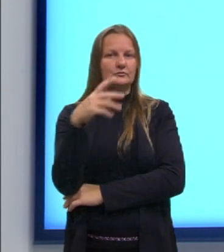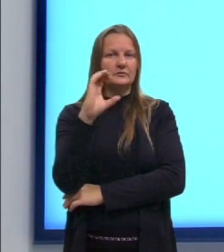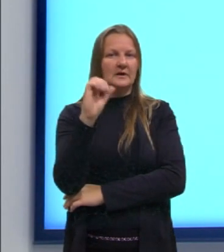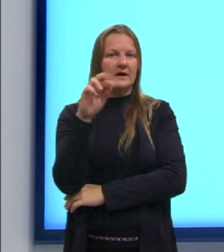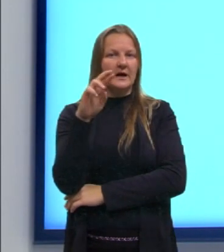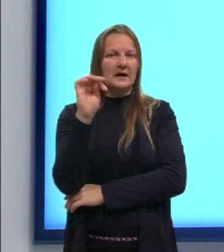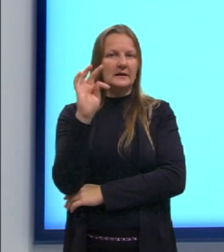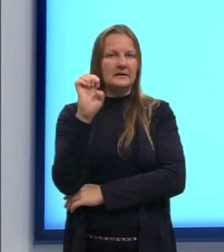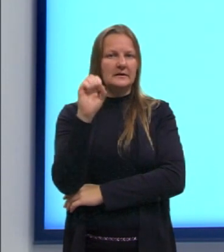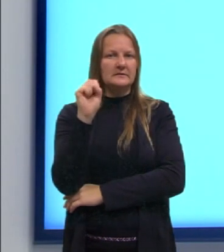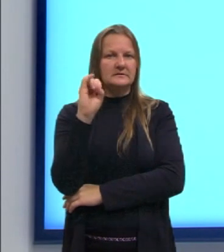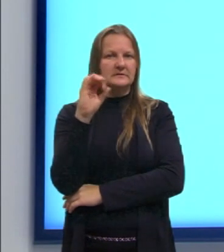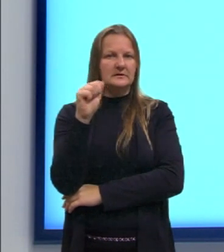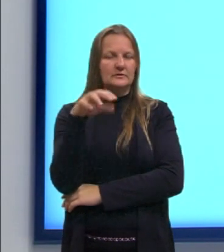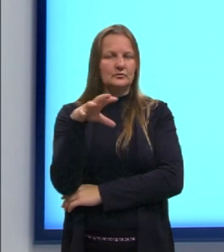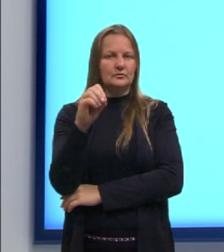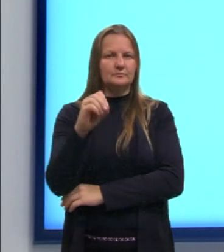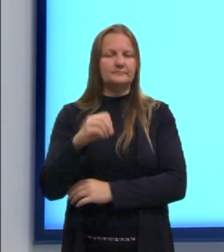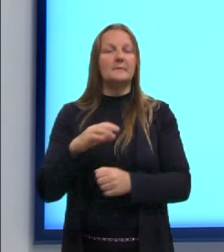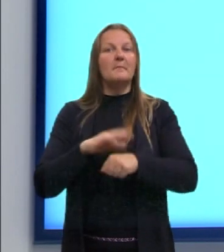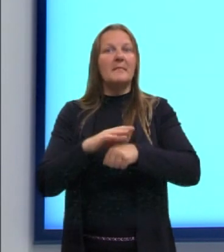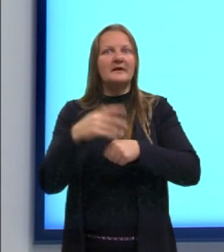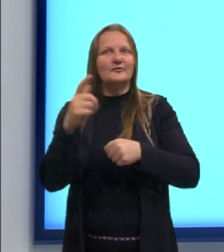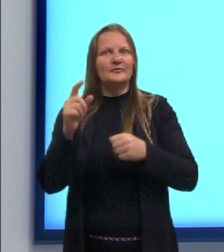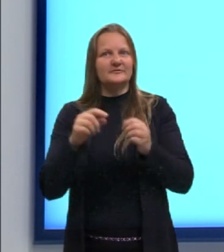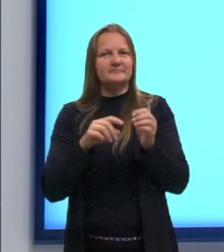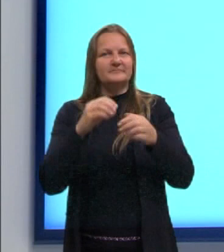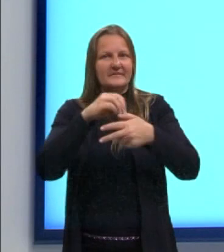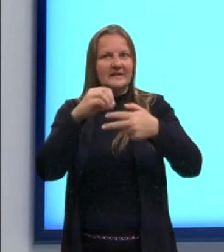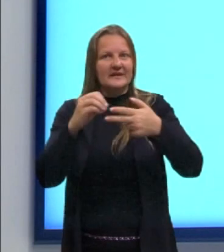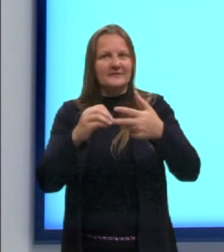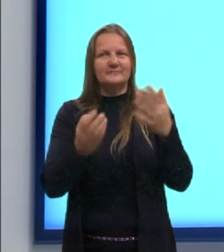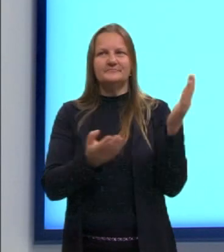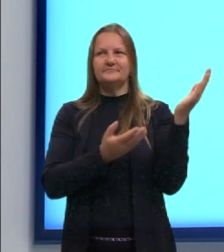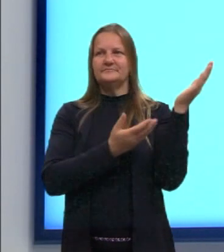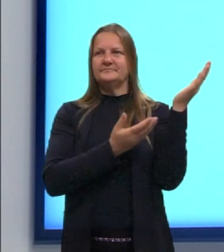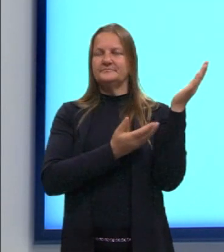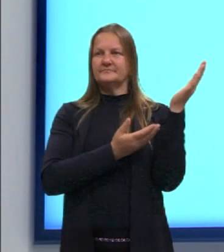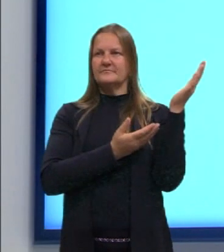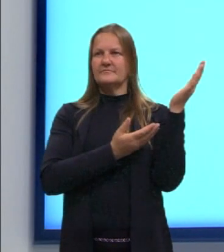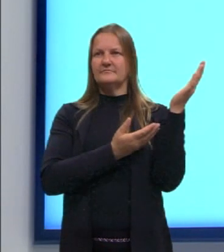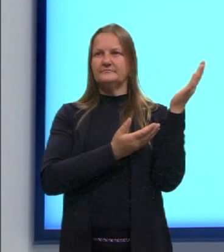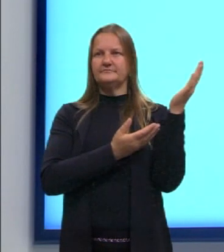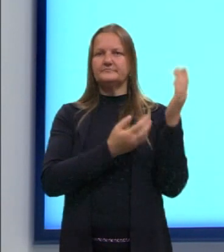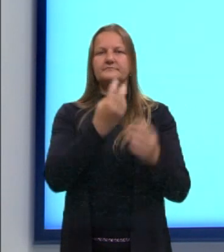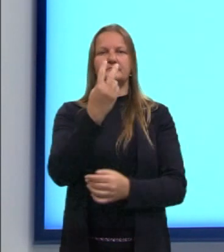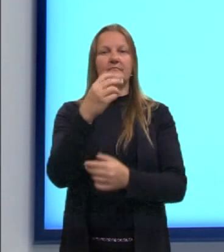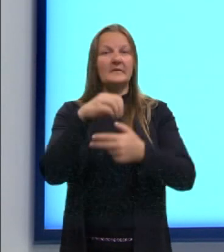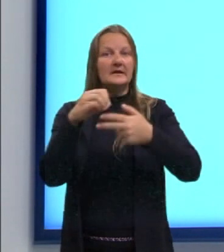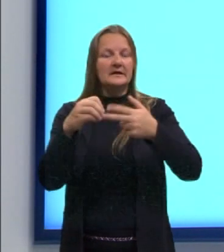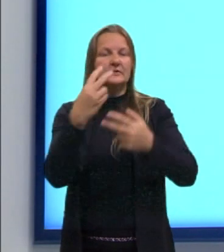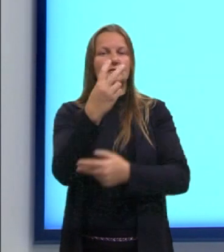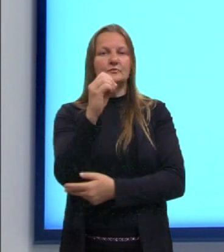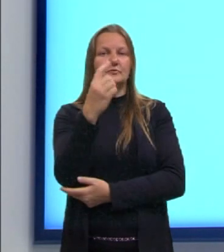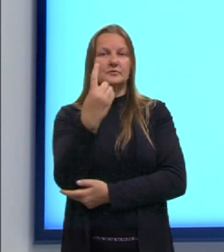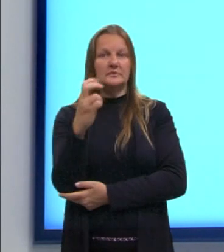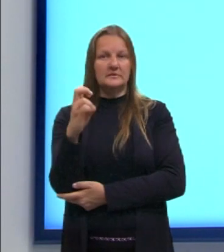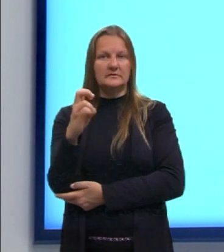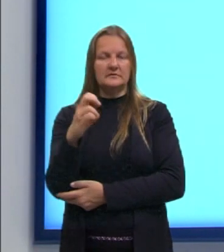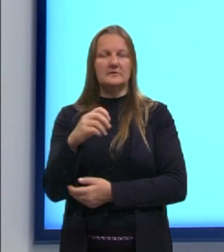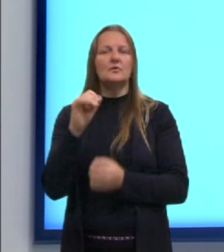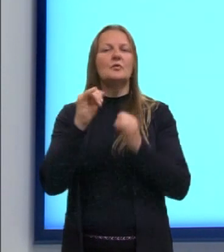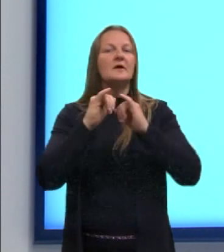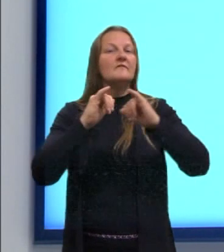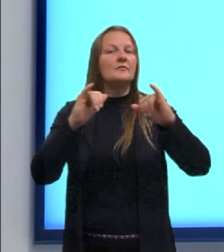E aí nós temos mais uma questão na aula de hoje. Essa questão ela é do Enem de 2015. A questão diz